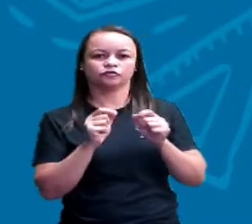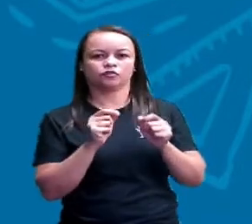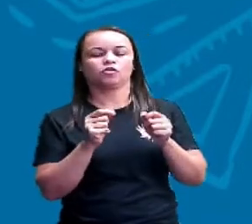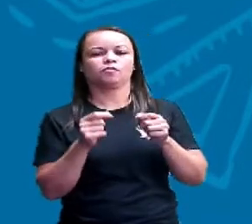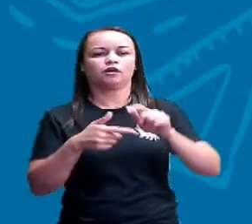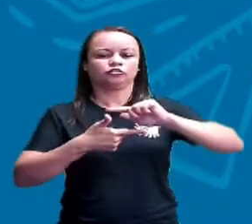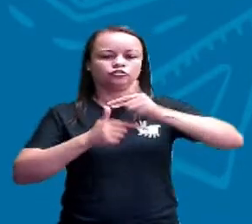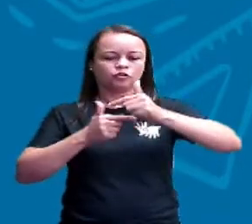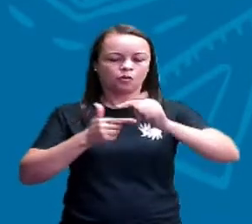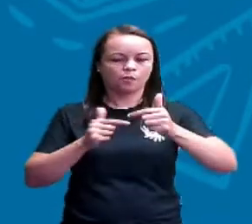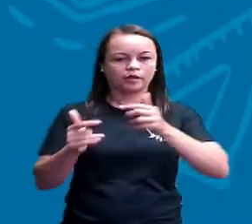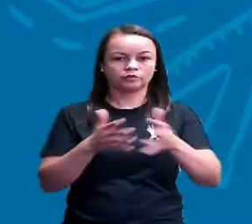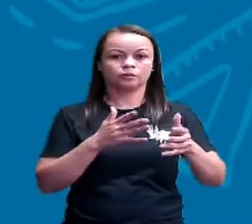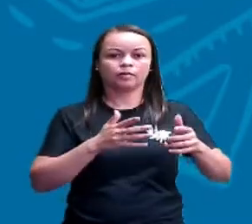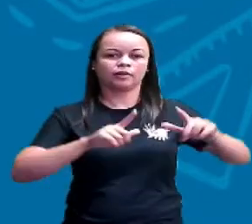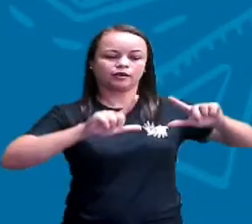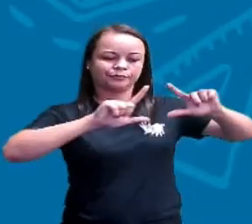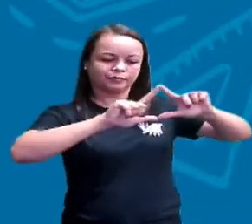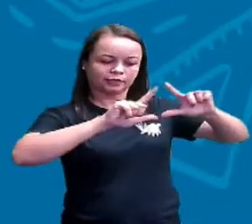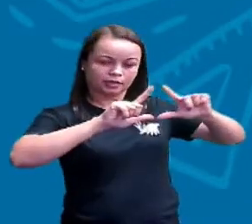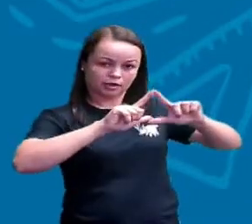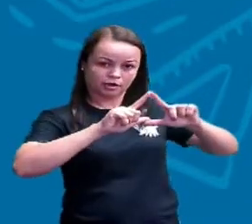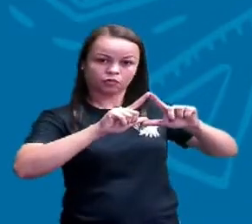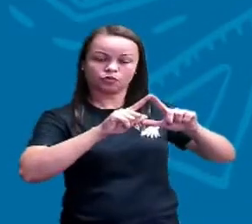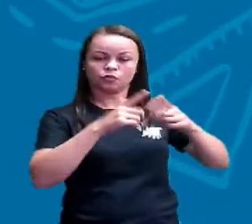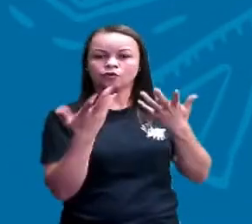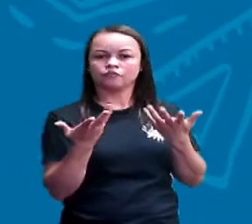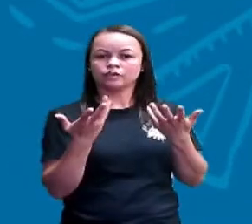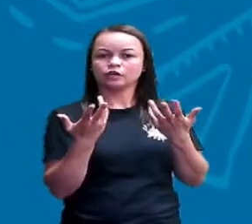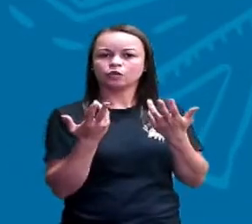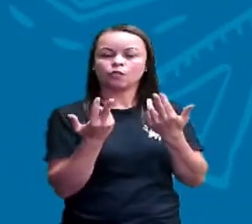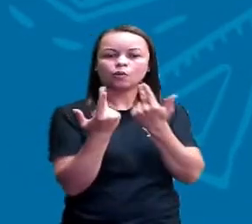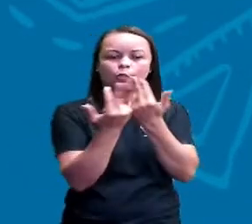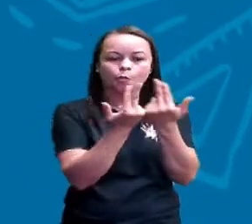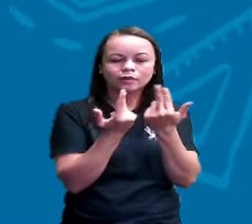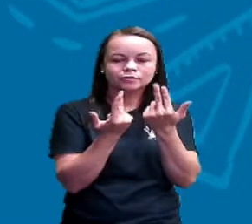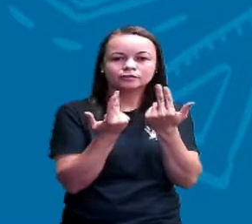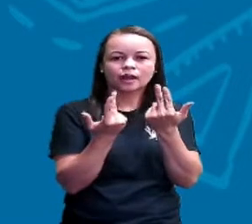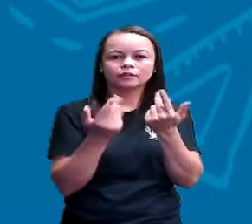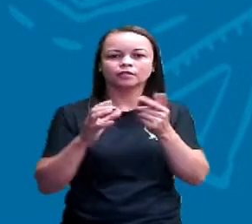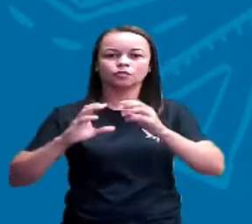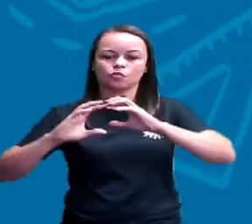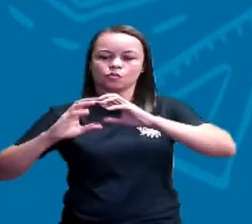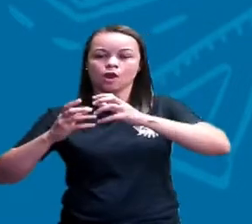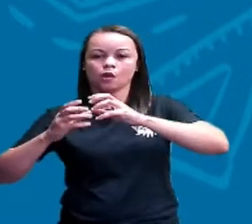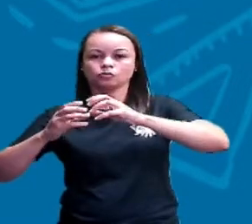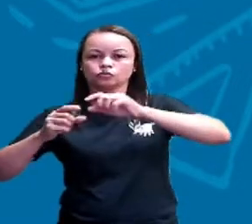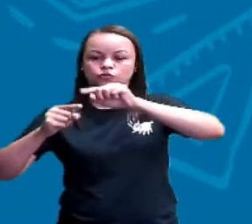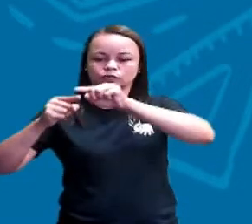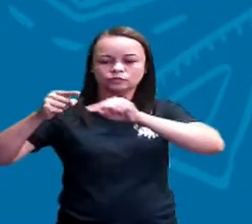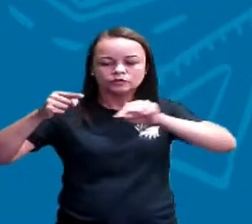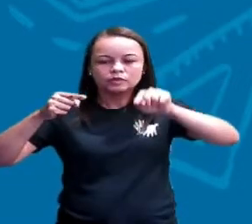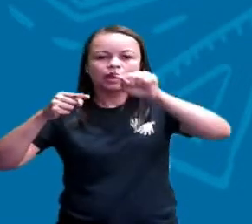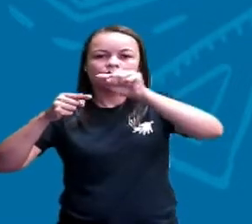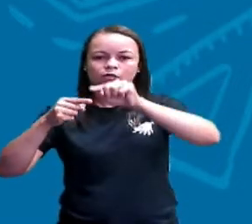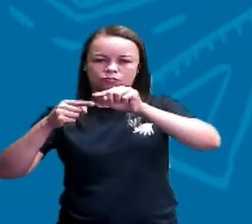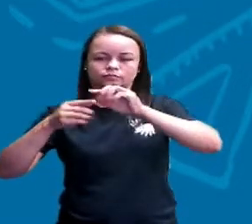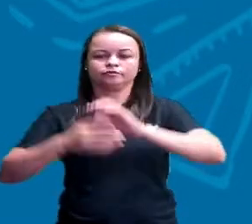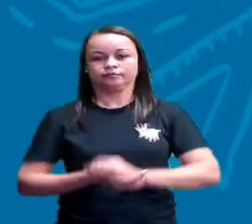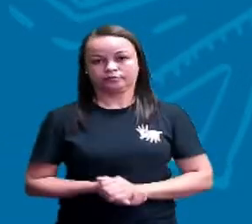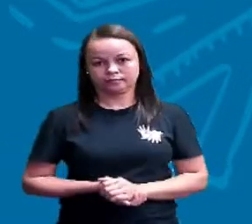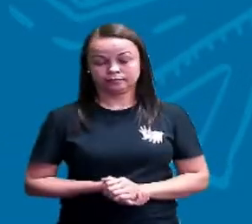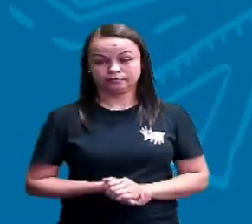para que os triângulos fiquem com a mesma quantidade dos círculos. E